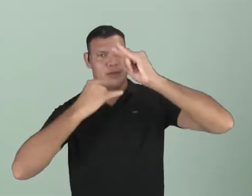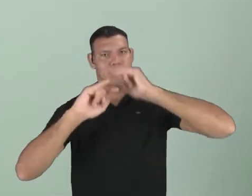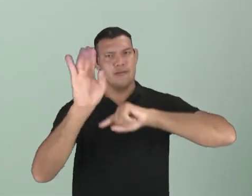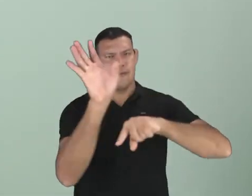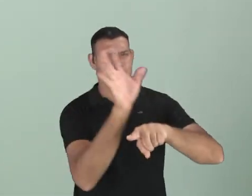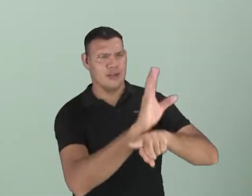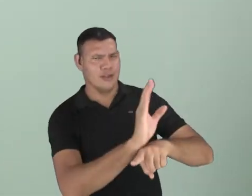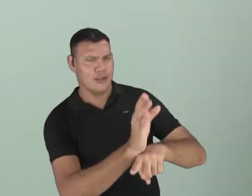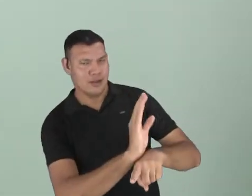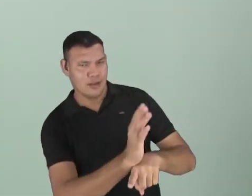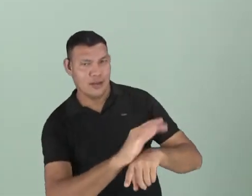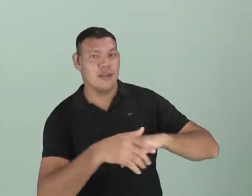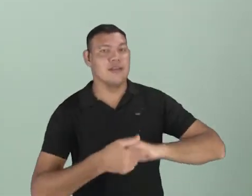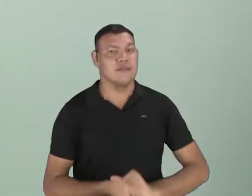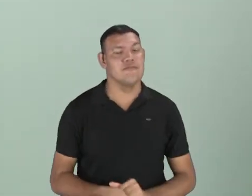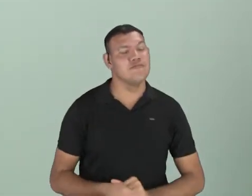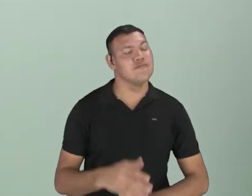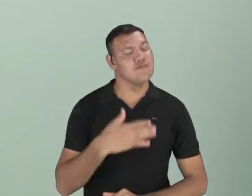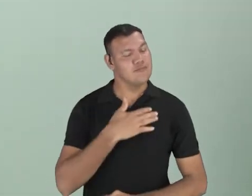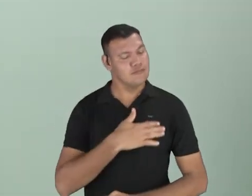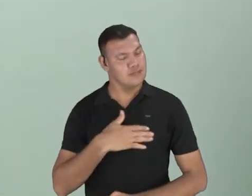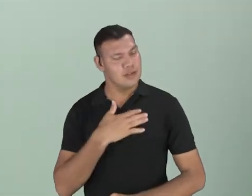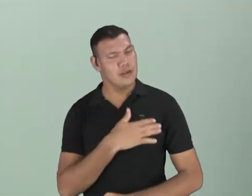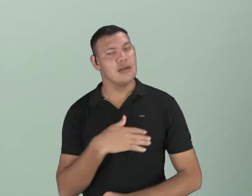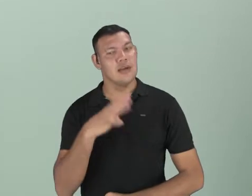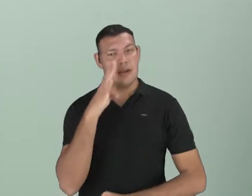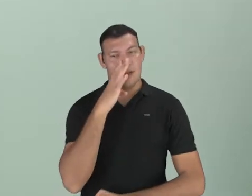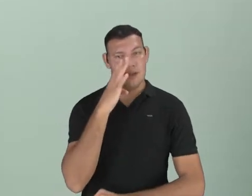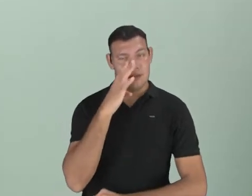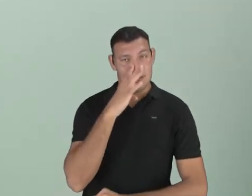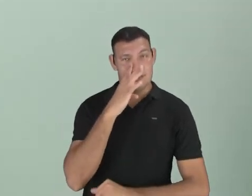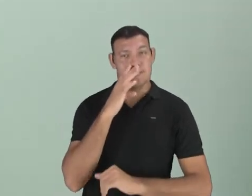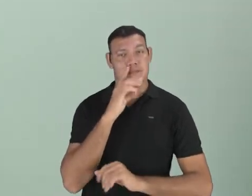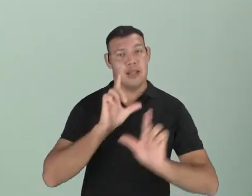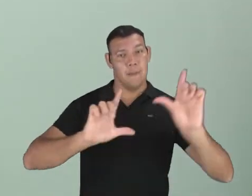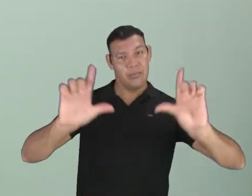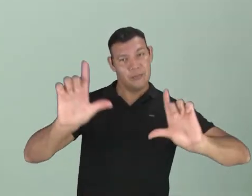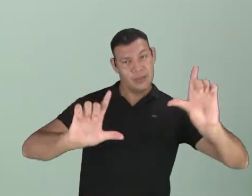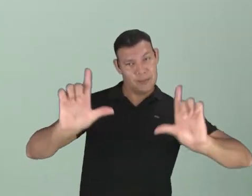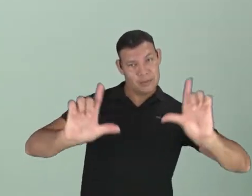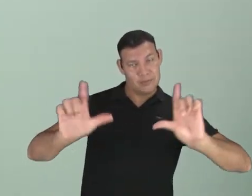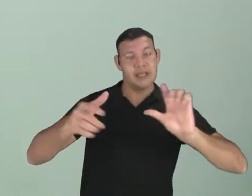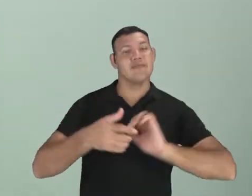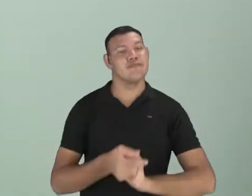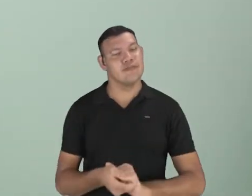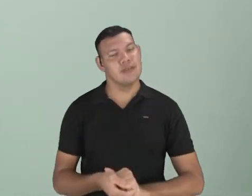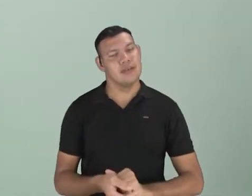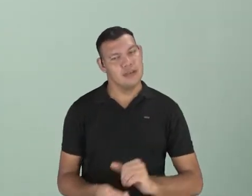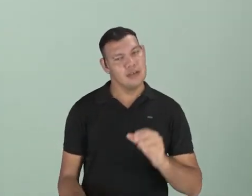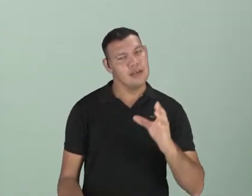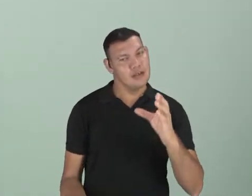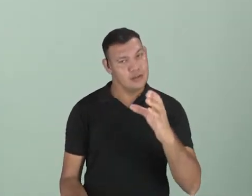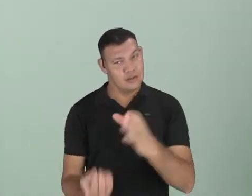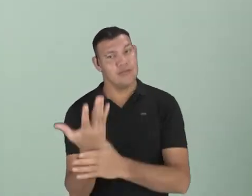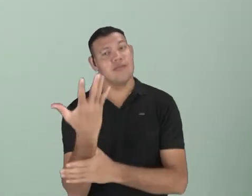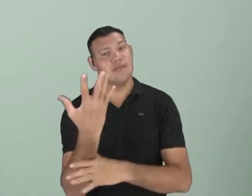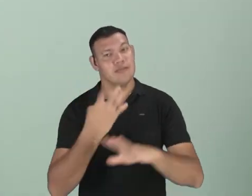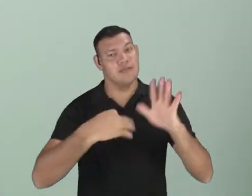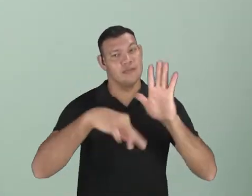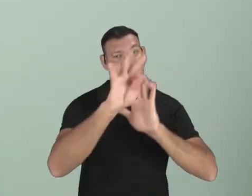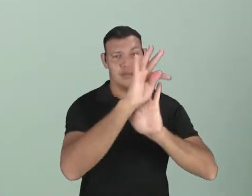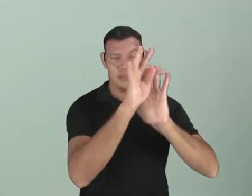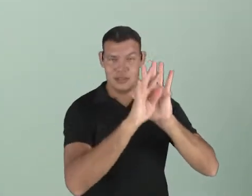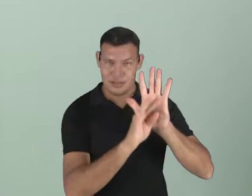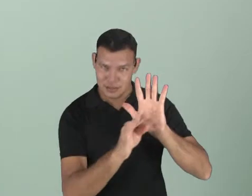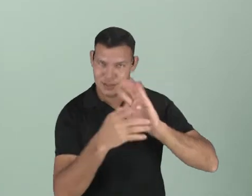as séries que você gosta de assistir lá nos canais? Todos eles nasceram de um texto narrativo. Nasceram lá